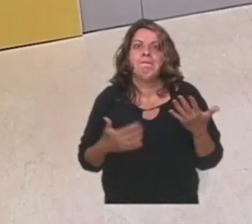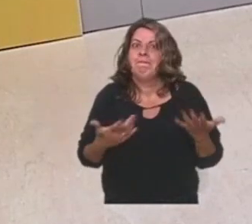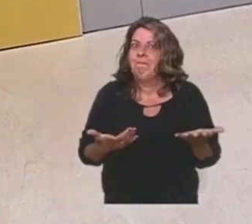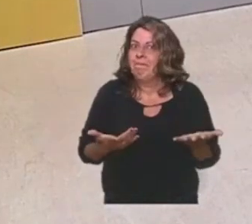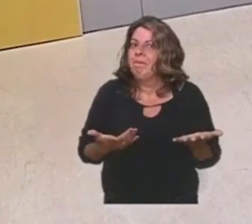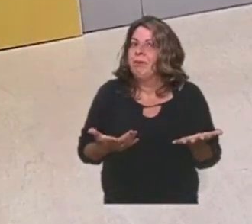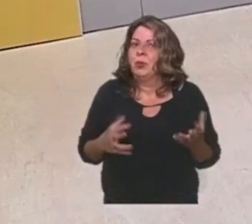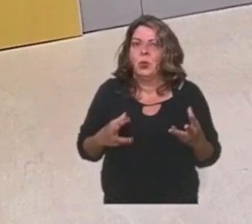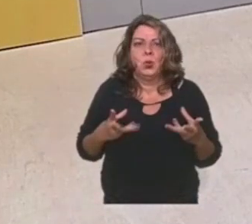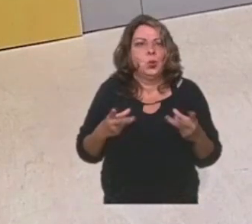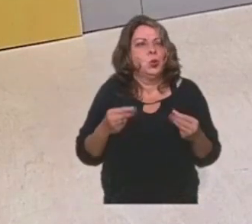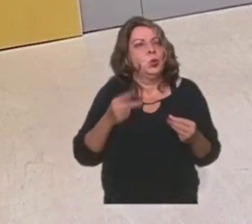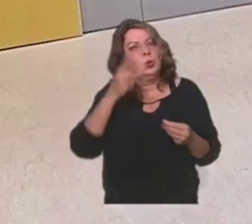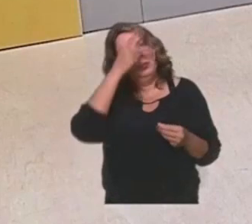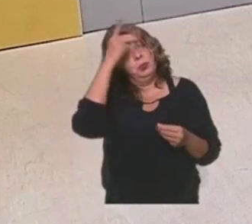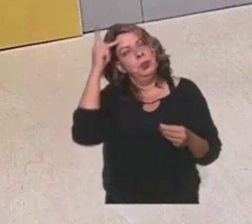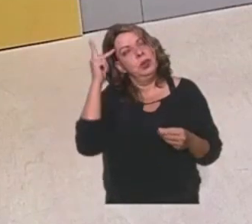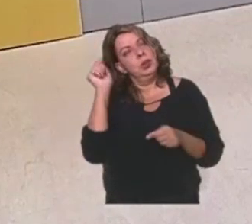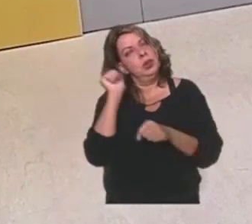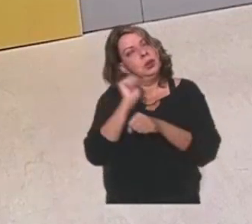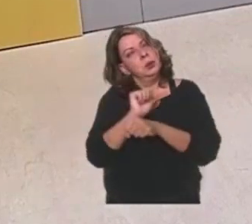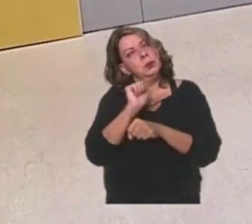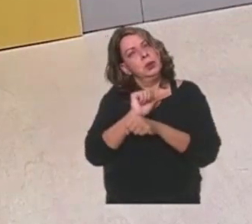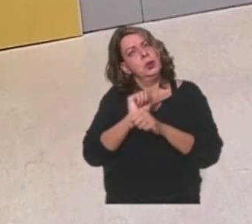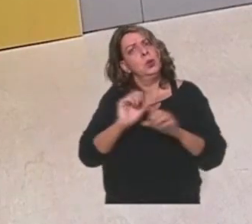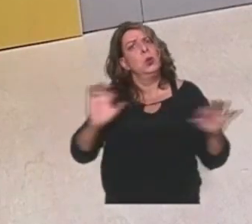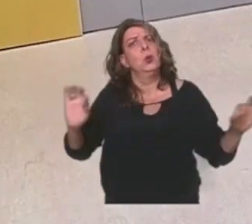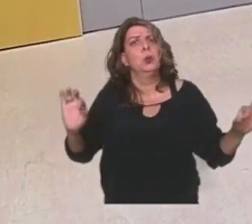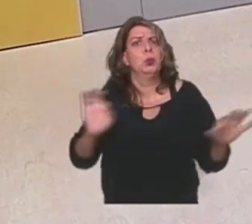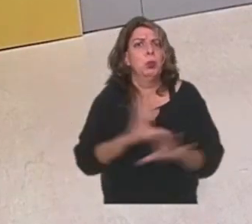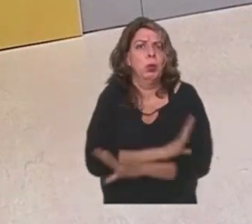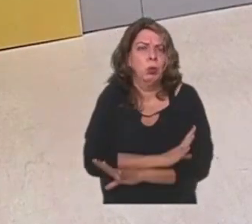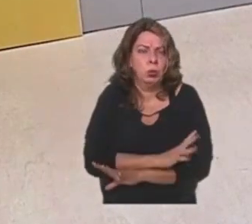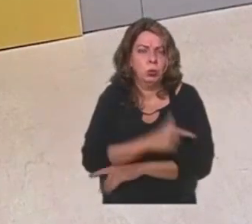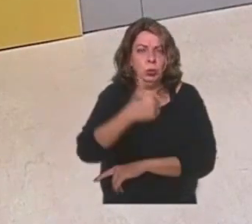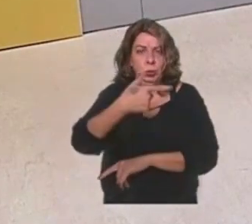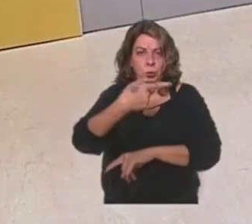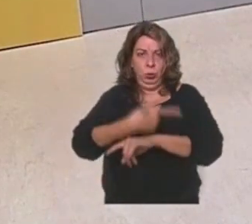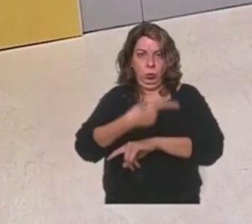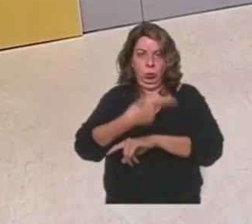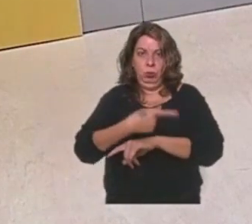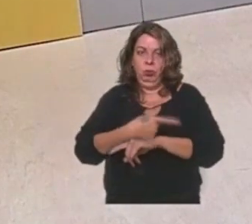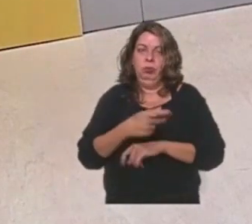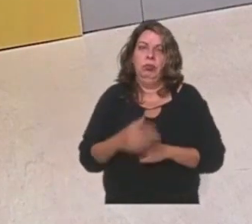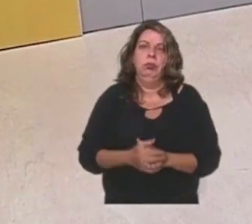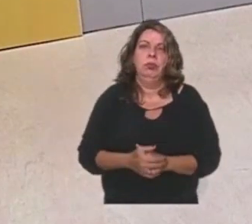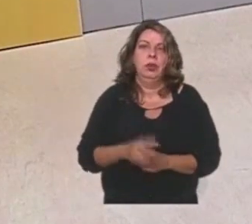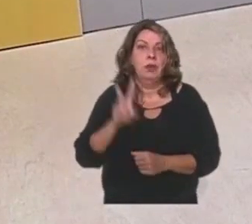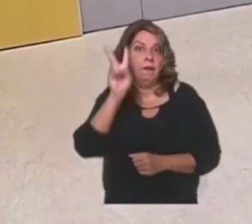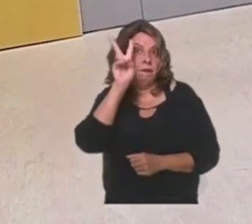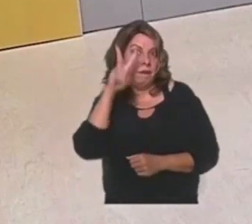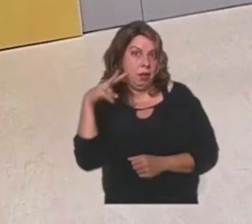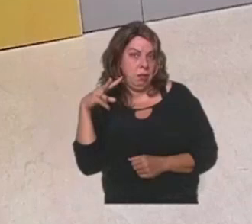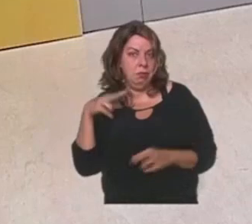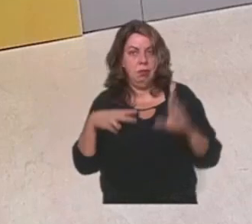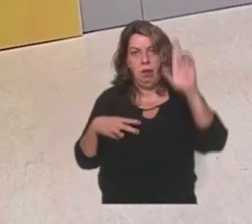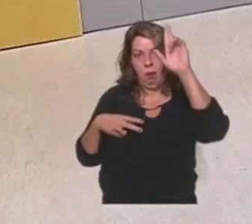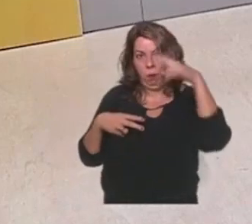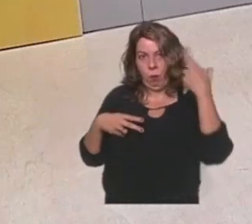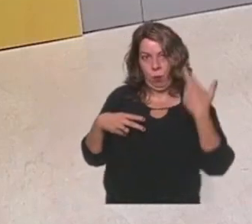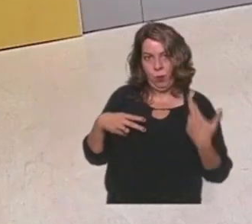coisa. Todo mundo já na expectativa, tudo pronto para esse segundo prêmio. Valesca, Rose, por favor,